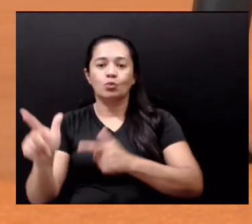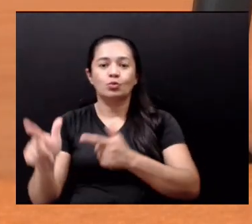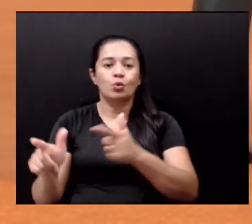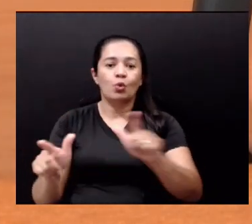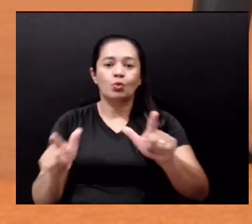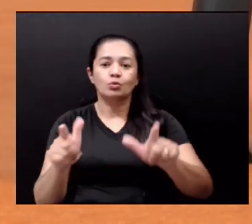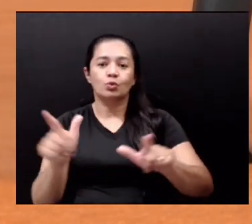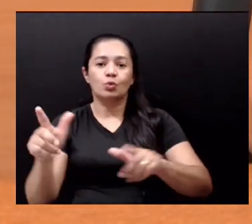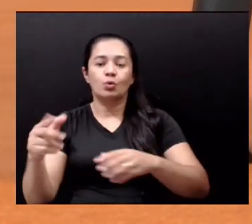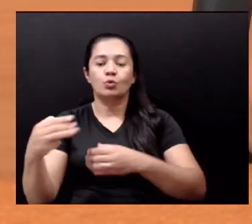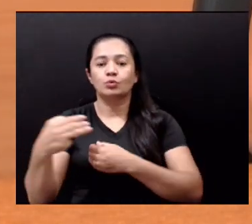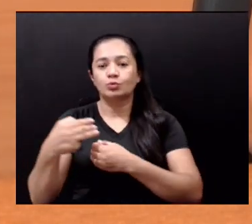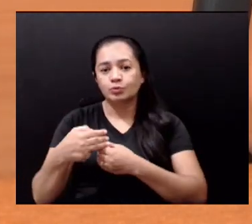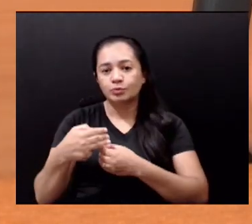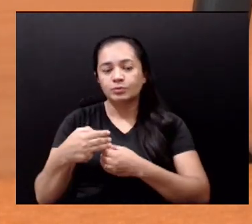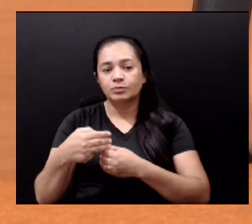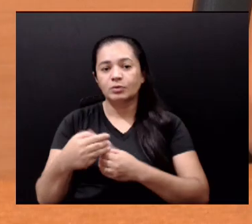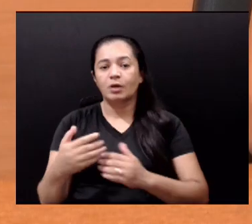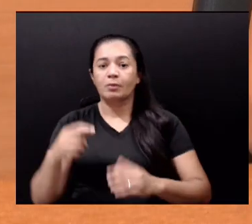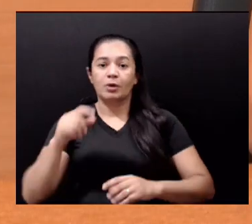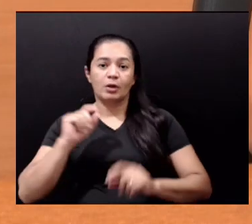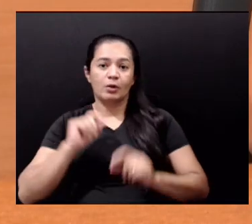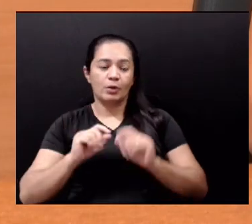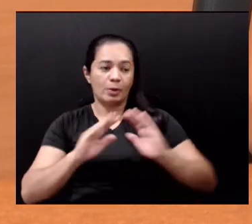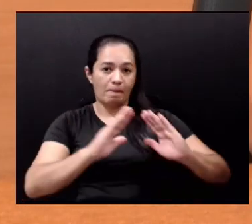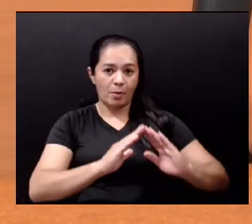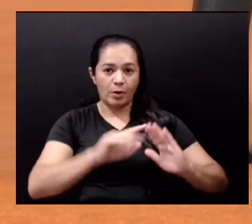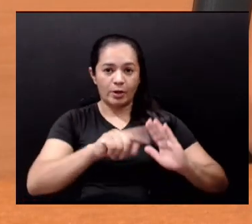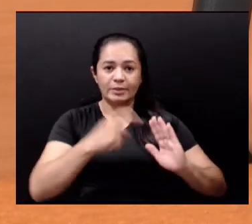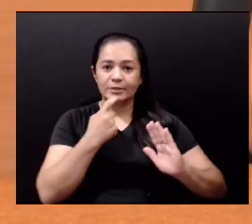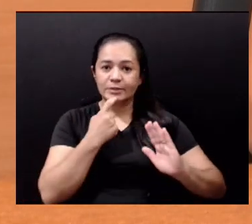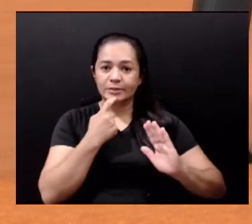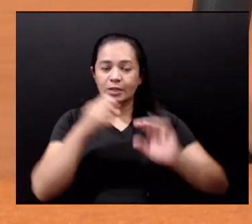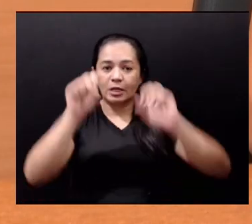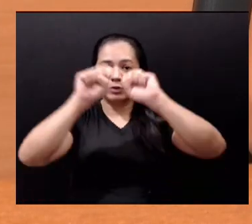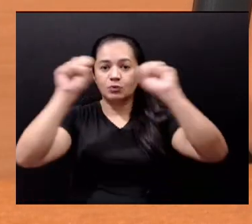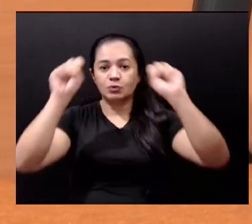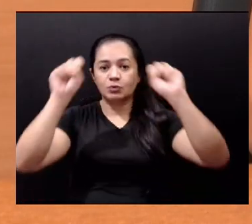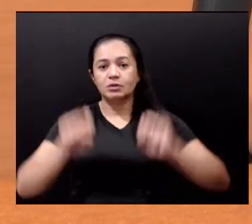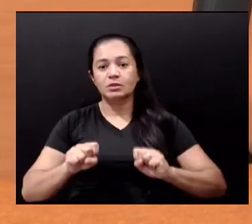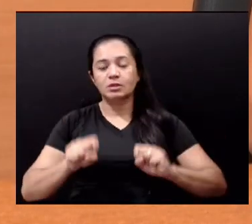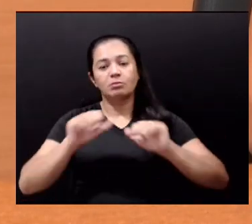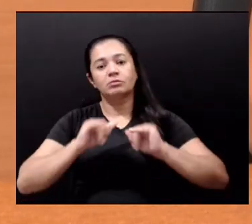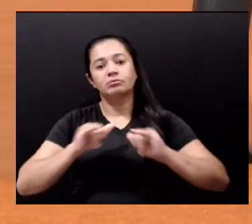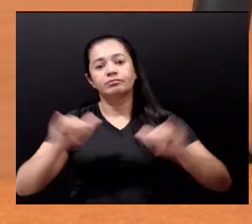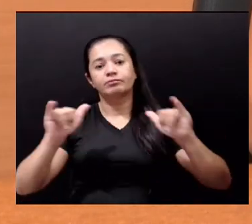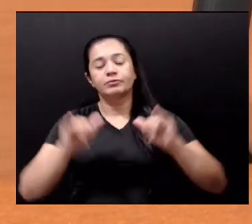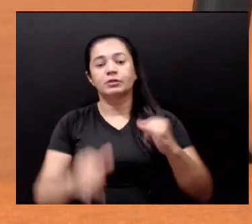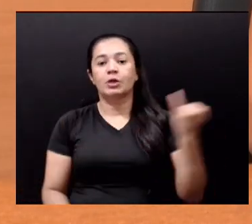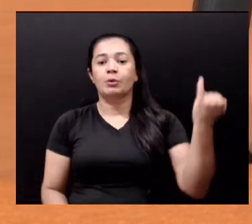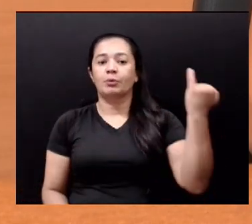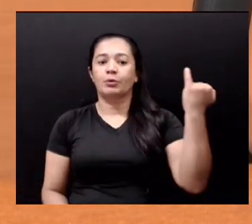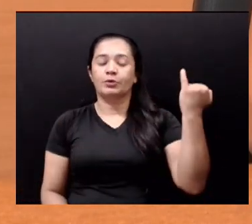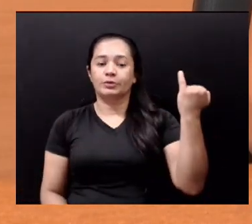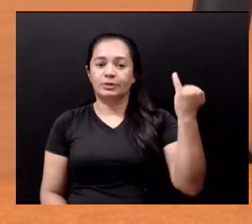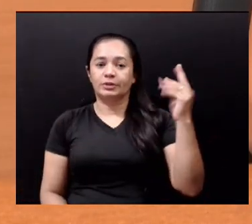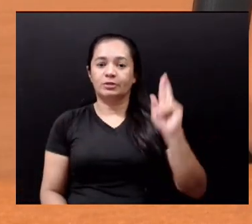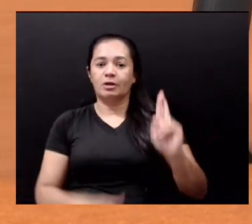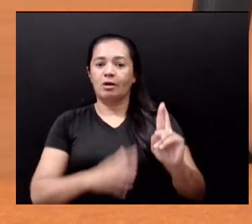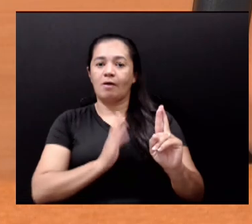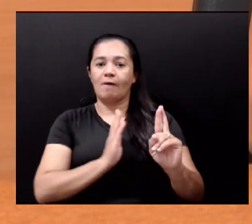Campinas. É um sistema de notificação muito importante. Quero fazer aqui a referência à